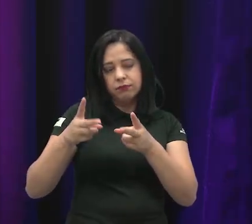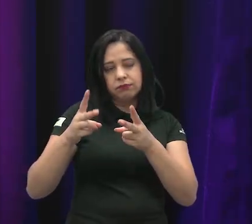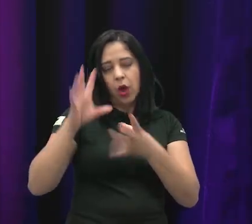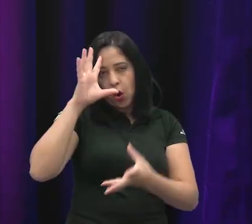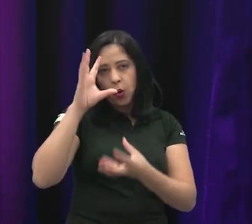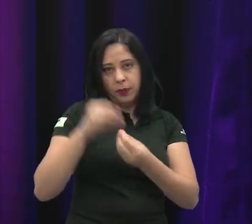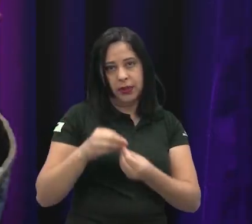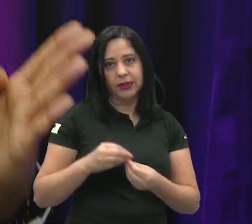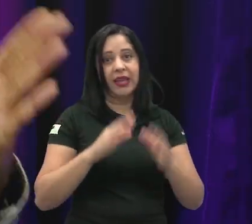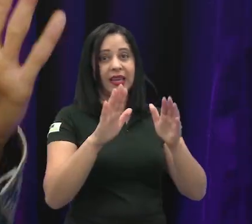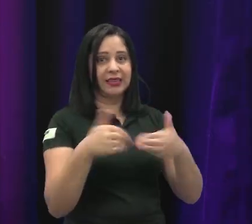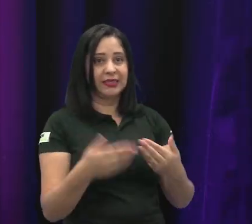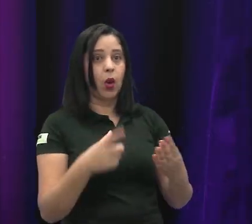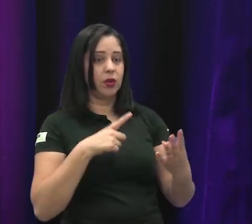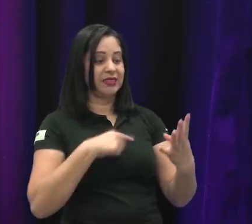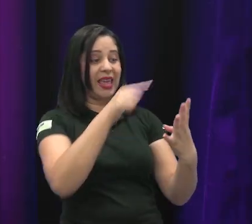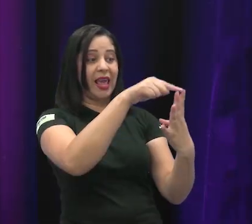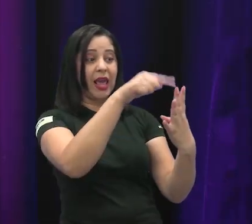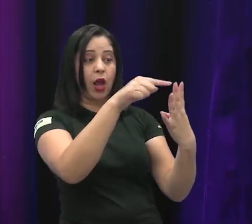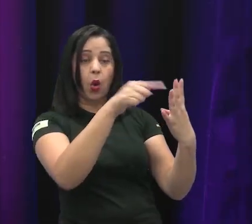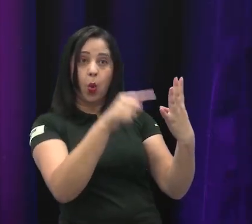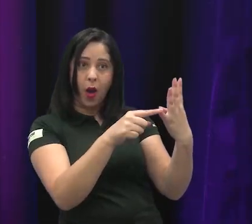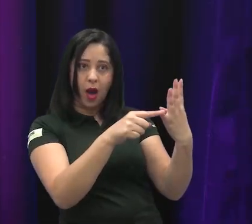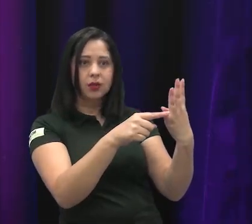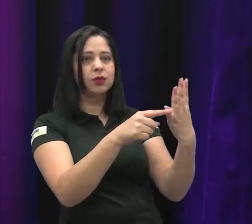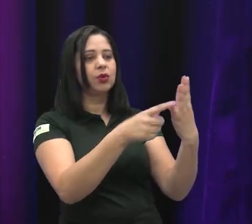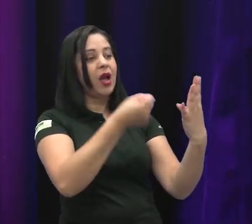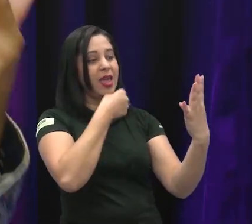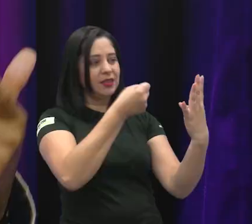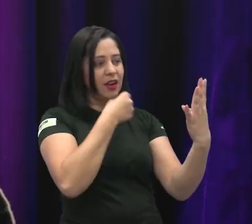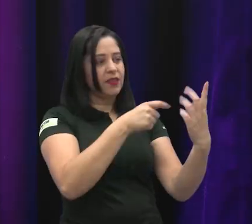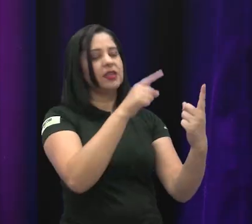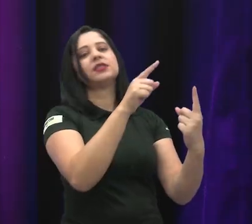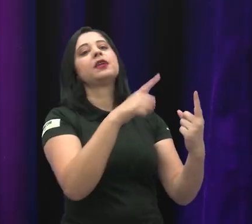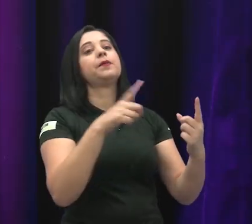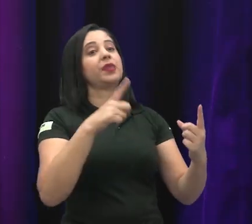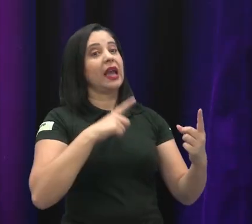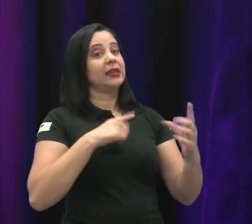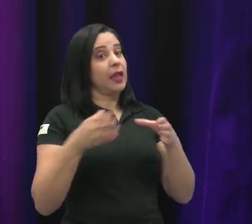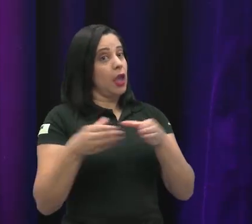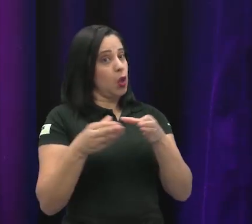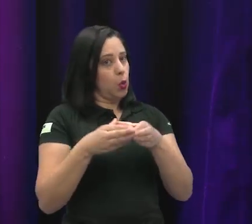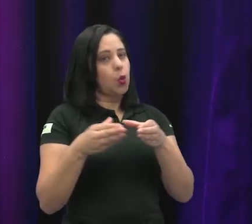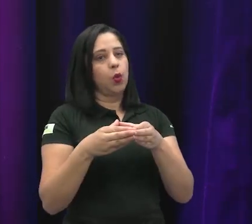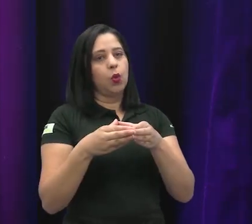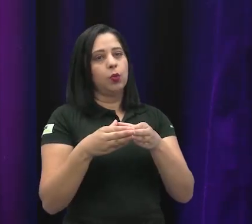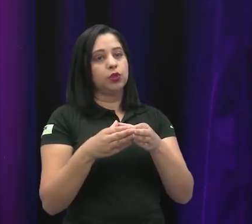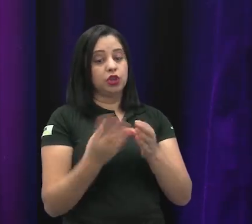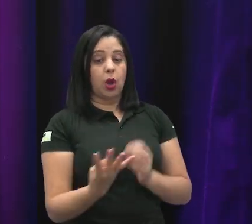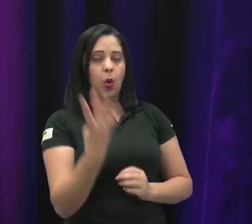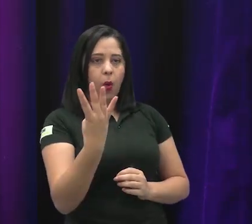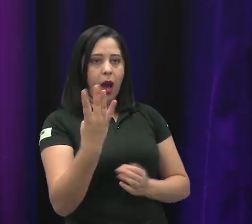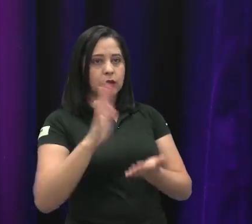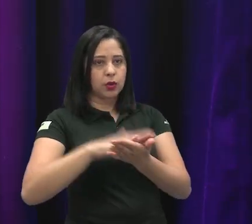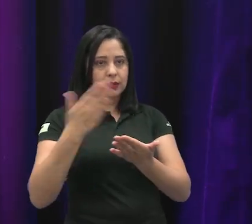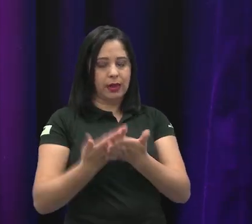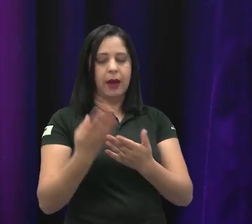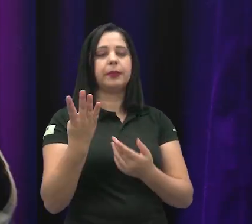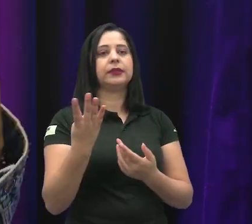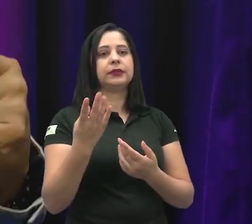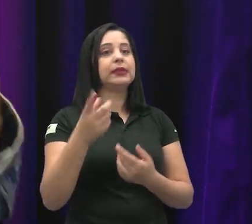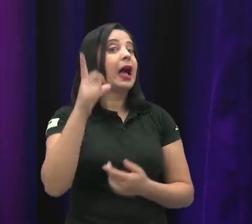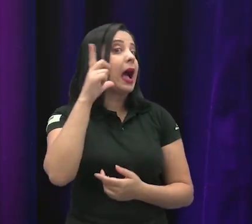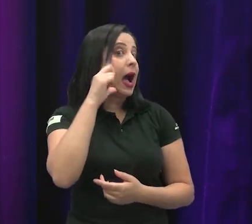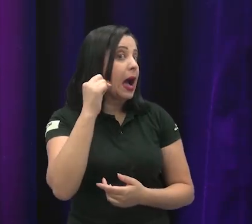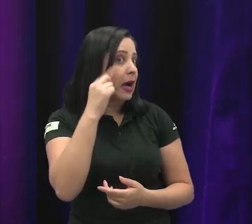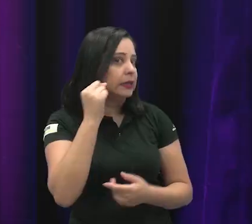cada entrevistado, né? Que são 4, a gente tem uma equipe de 4 intérpretes aqui, que tem a Mayra também e a Ana Furtado. Cada